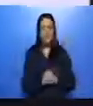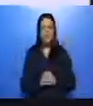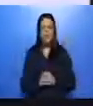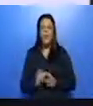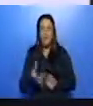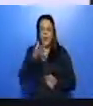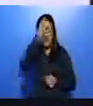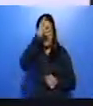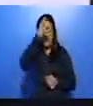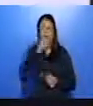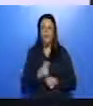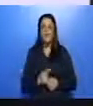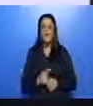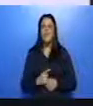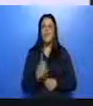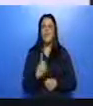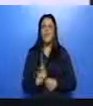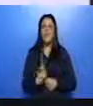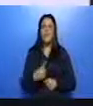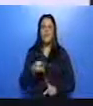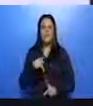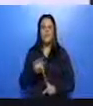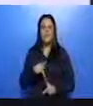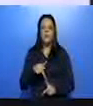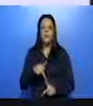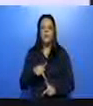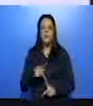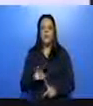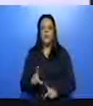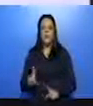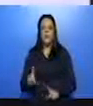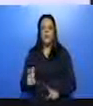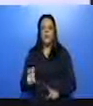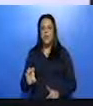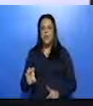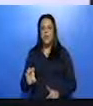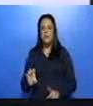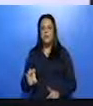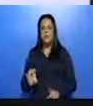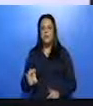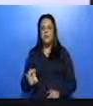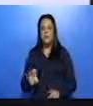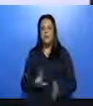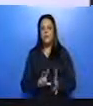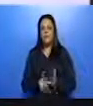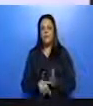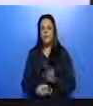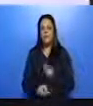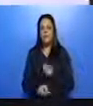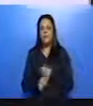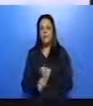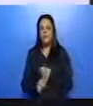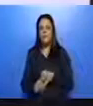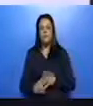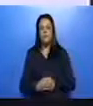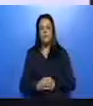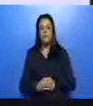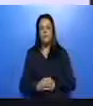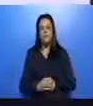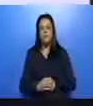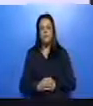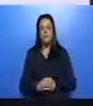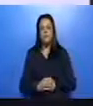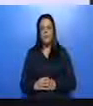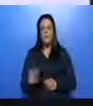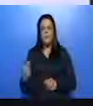tenho uma preposição, de, após o verbo, na objetiva indireta. E esse